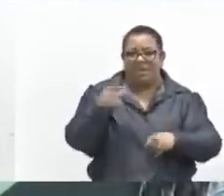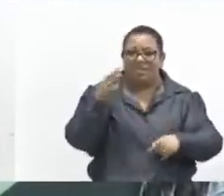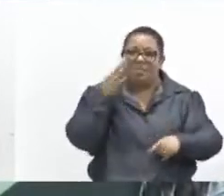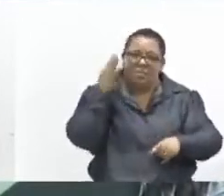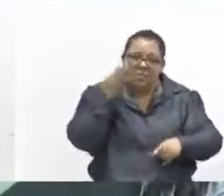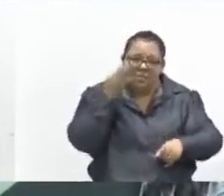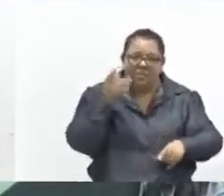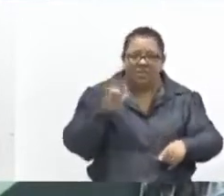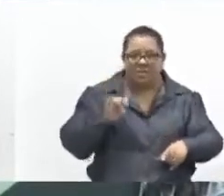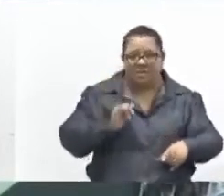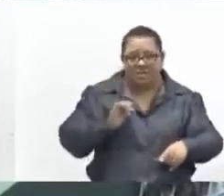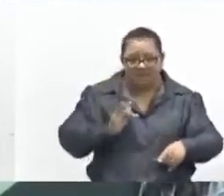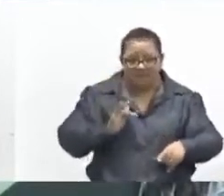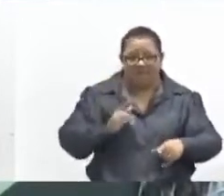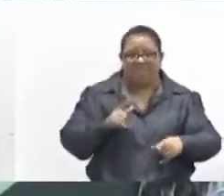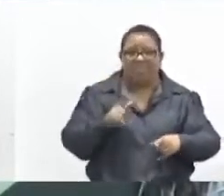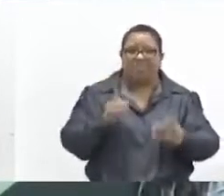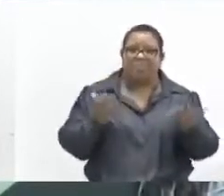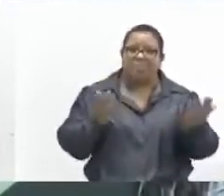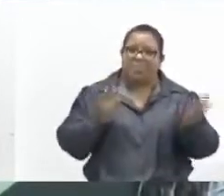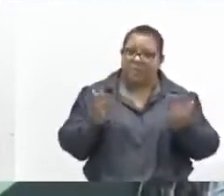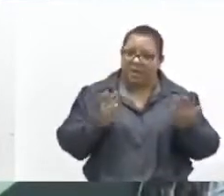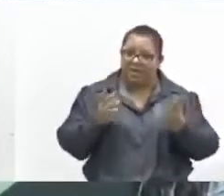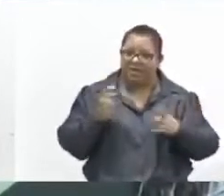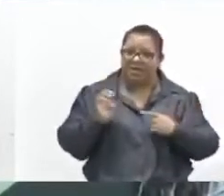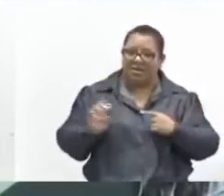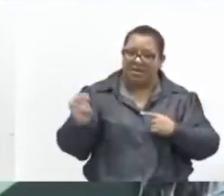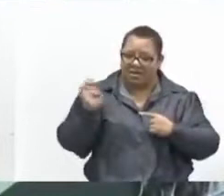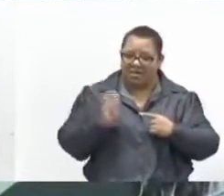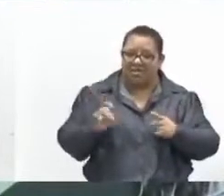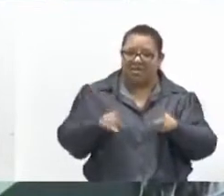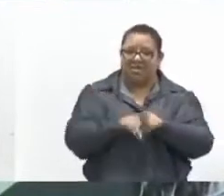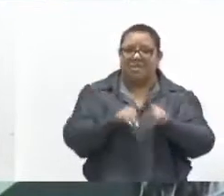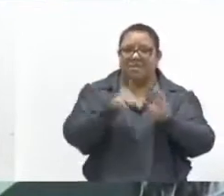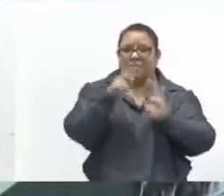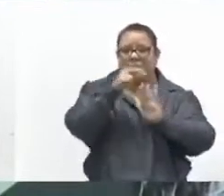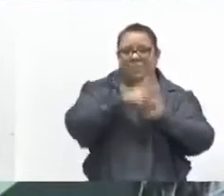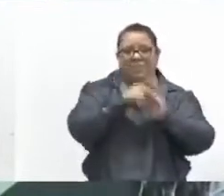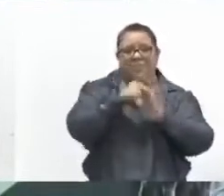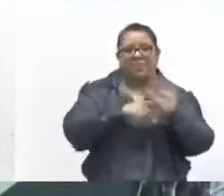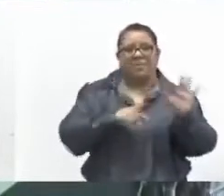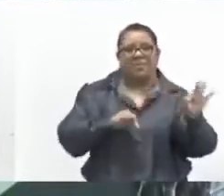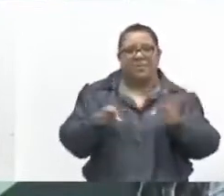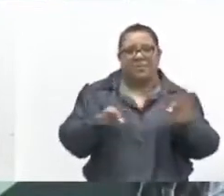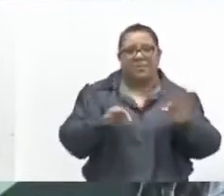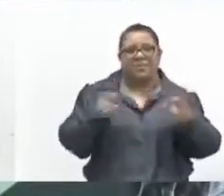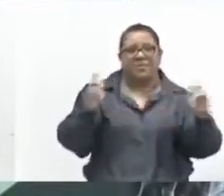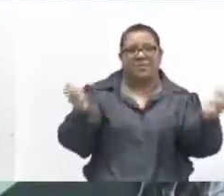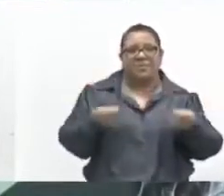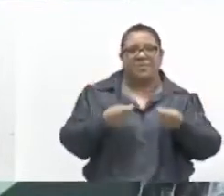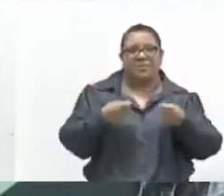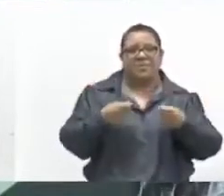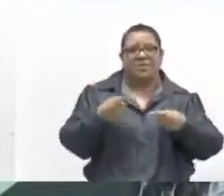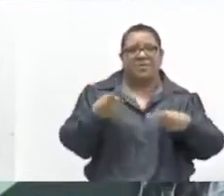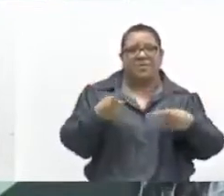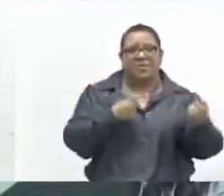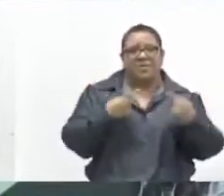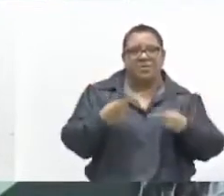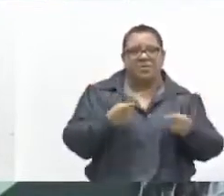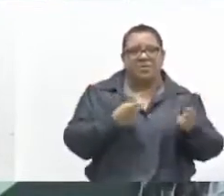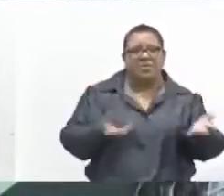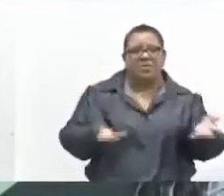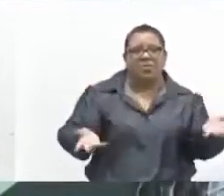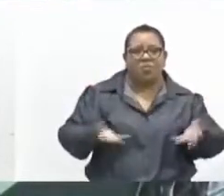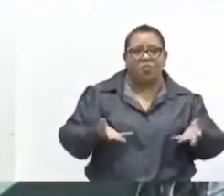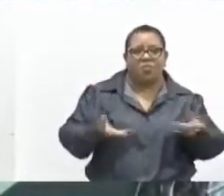institutos federais seguem parâmetros do Estado. Eles vão seguir o parâmetro dos planos de assistência estudantil do Estado para poder elaborar a sua política, né?